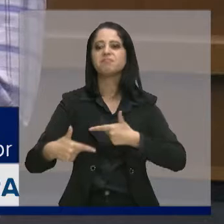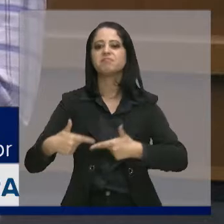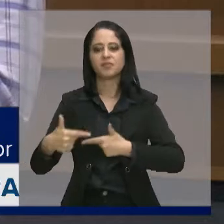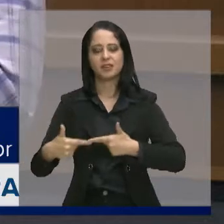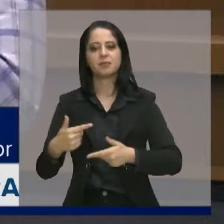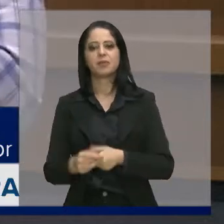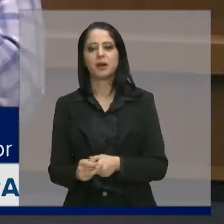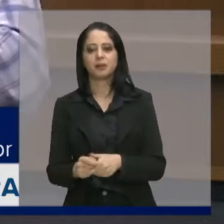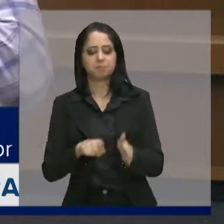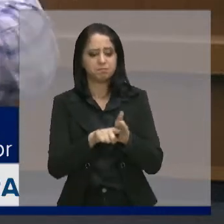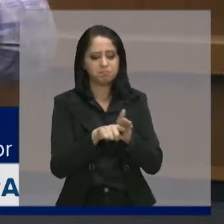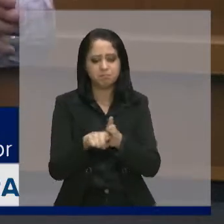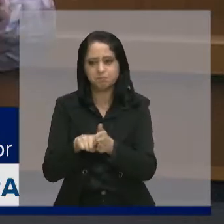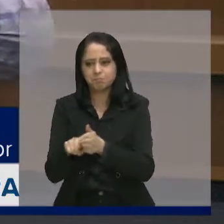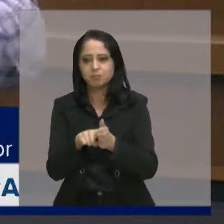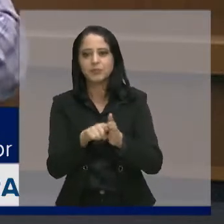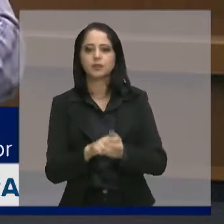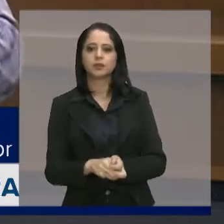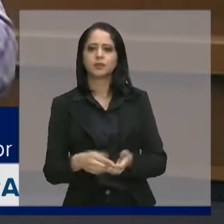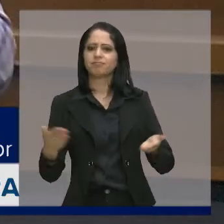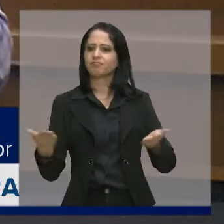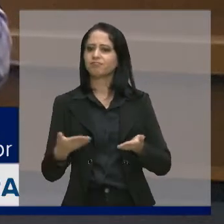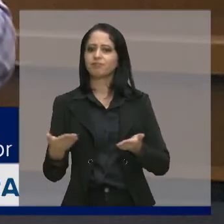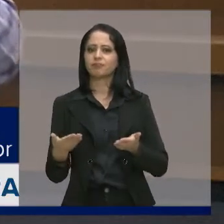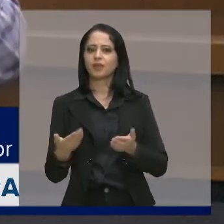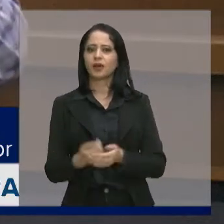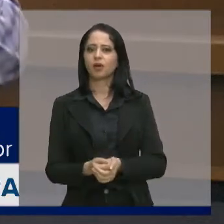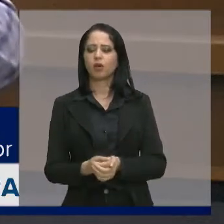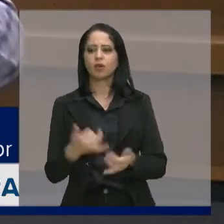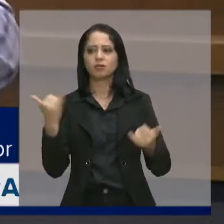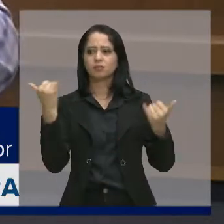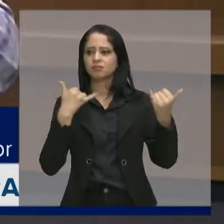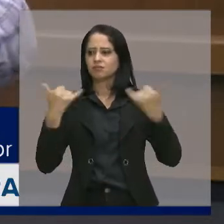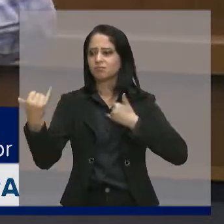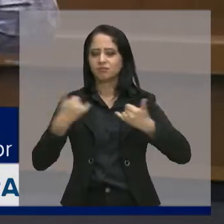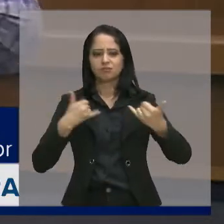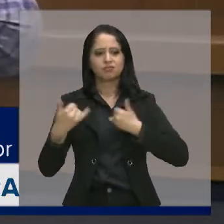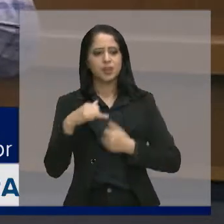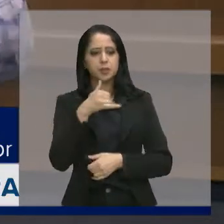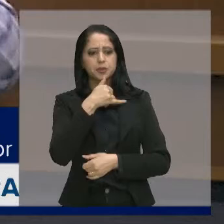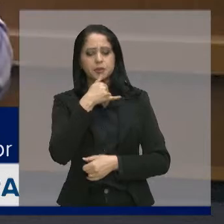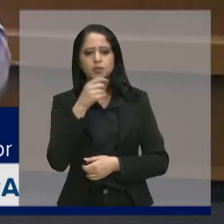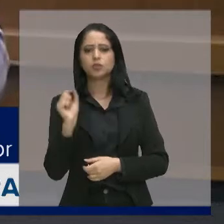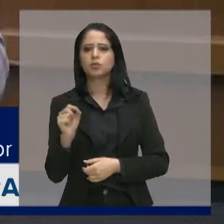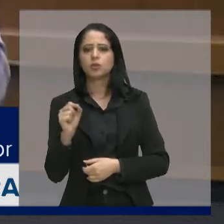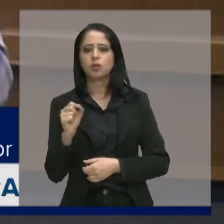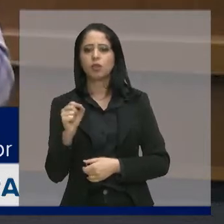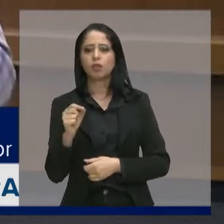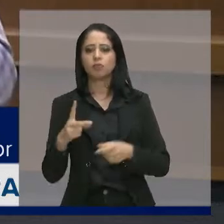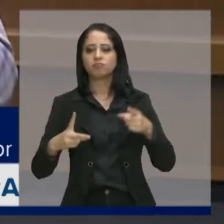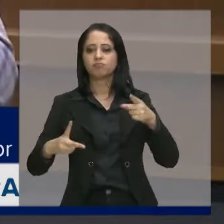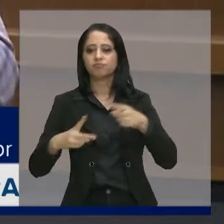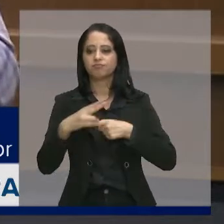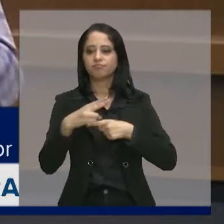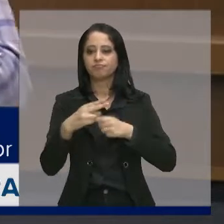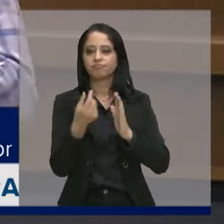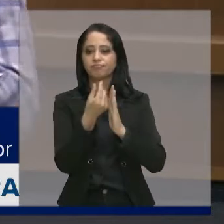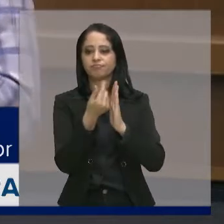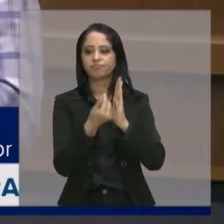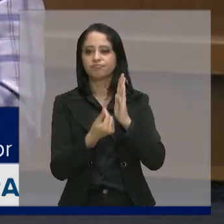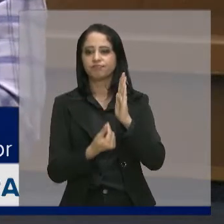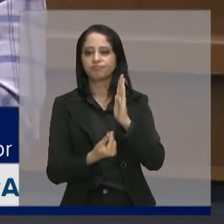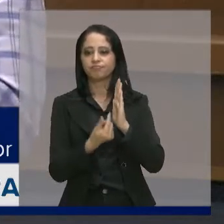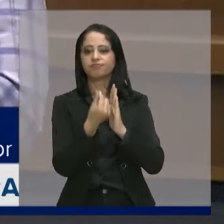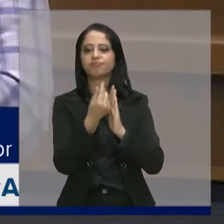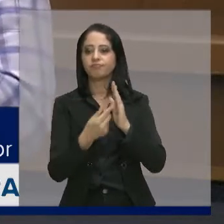de Pesquisas Espaciais. E agora, ontem, uma notícia triste, que é o corte de orçamento desse instituto, ou